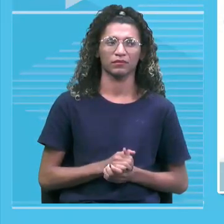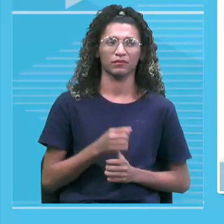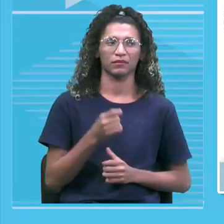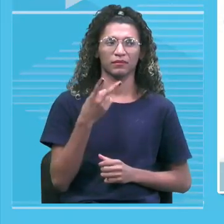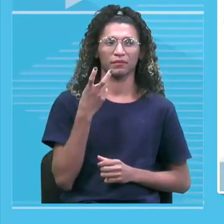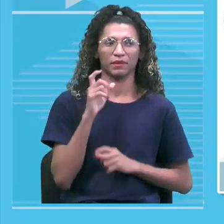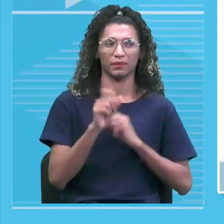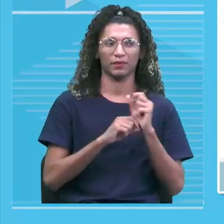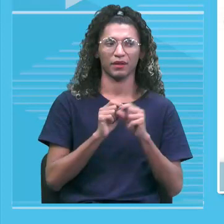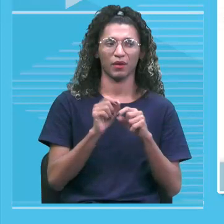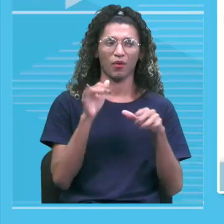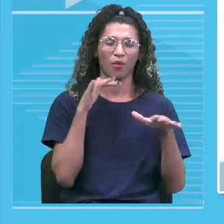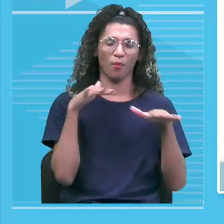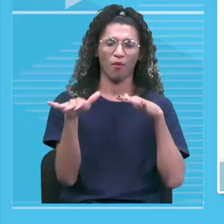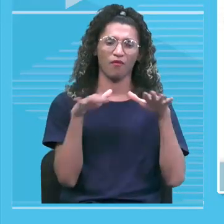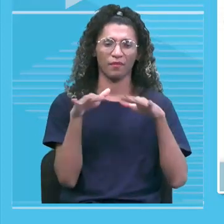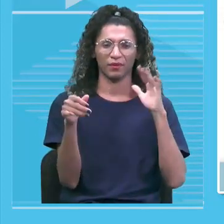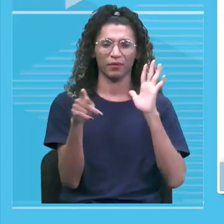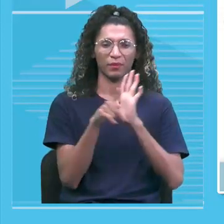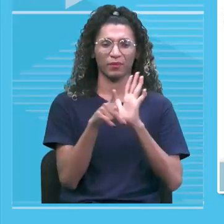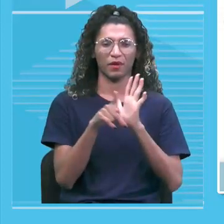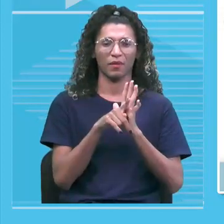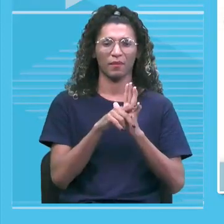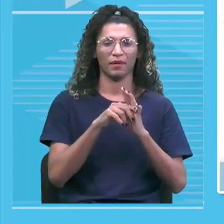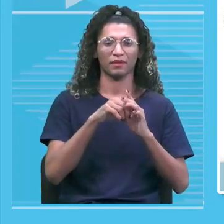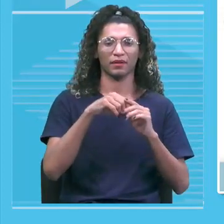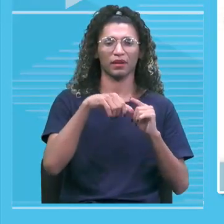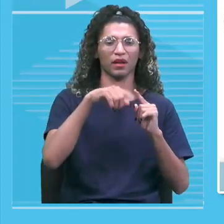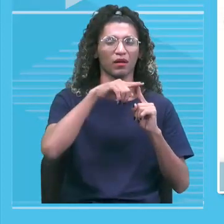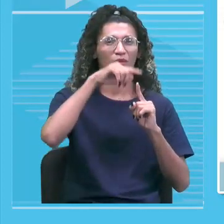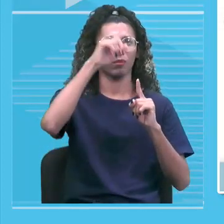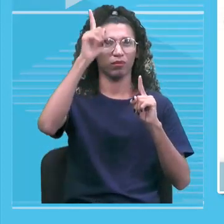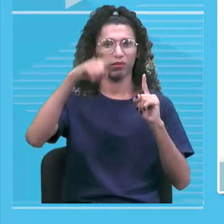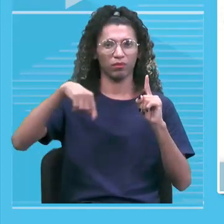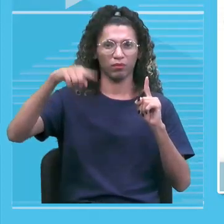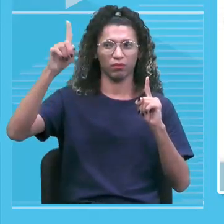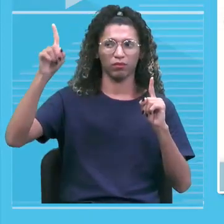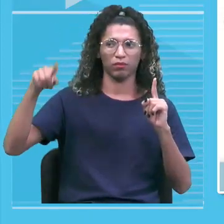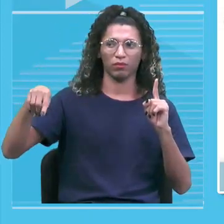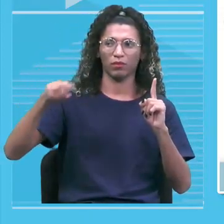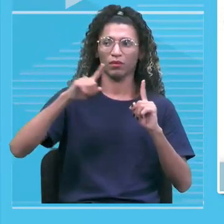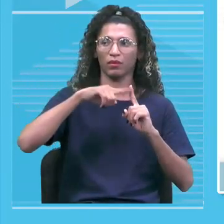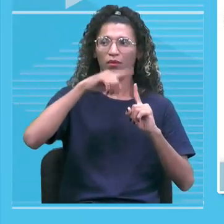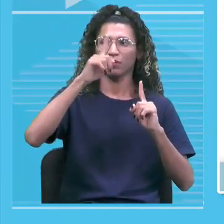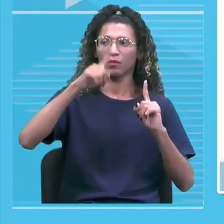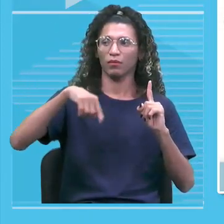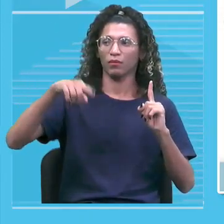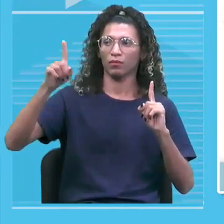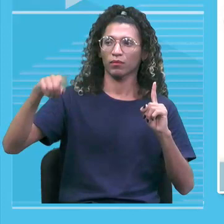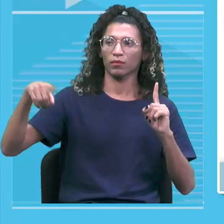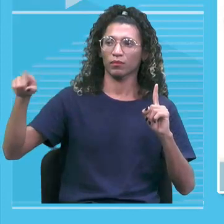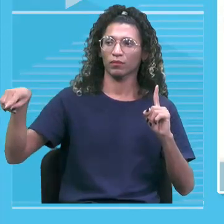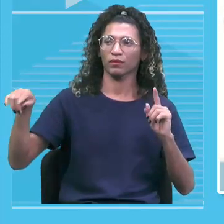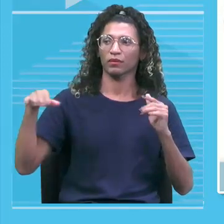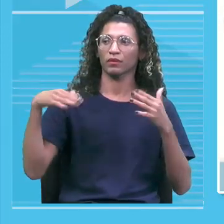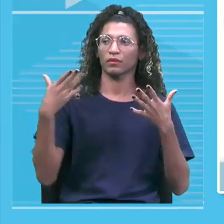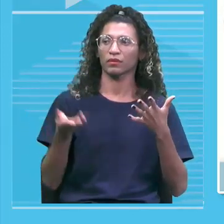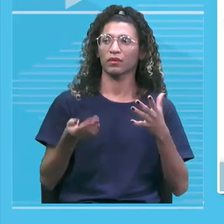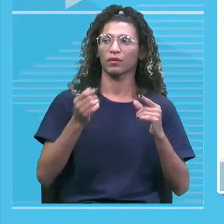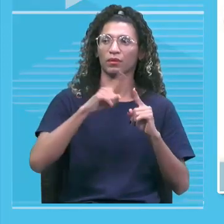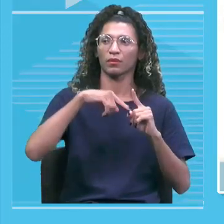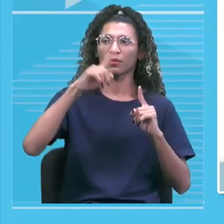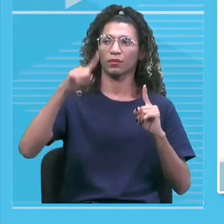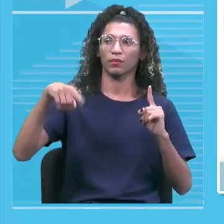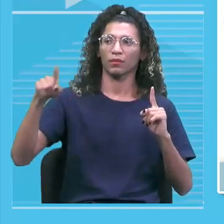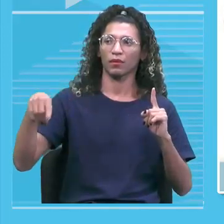dela Professor Mas ela tá subindo descendo calma esse sobe desce